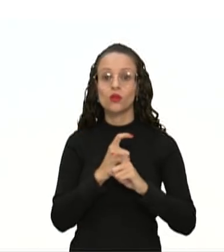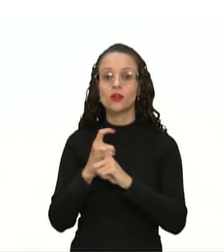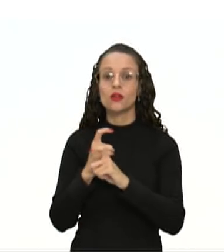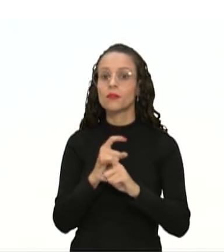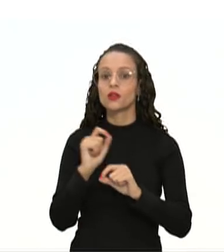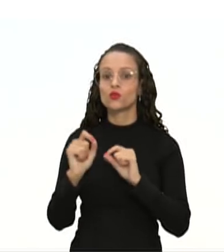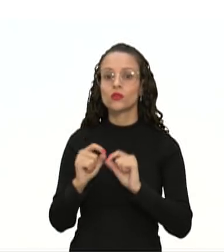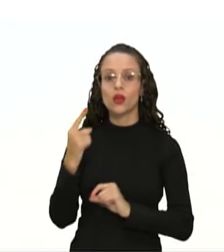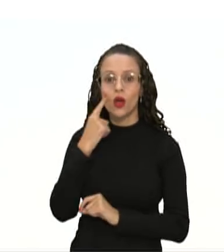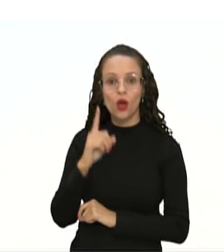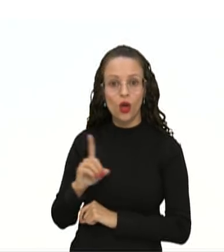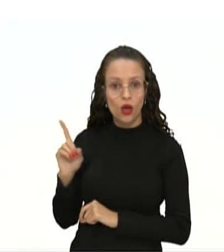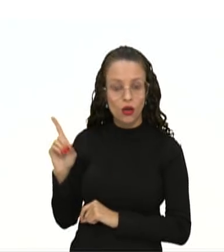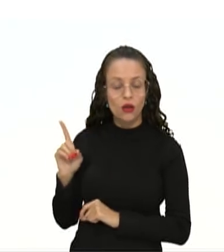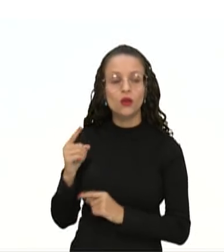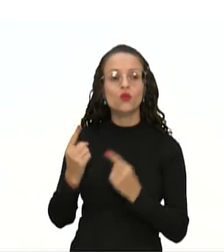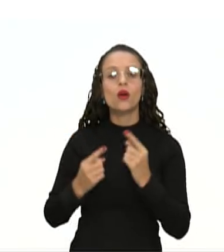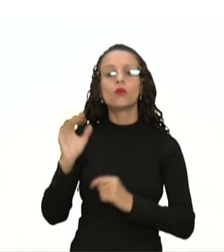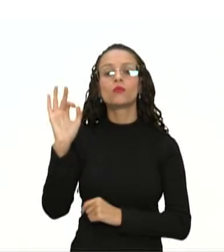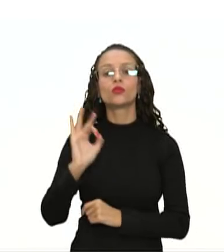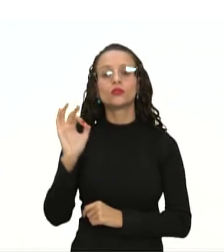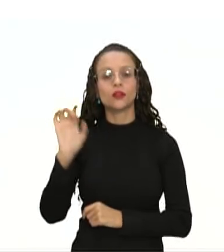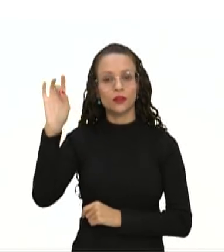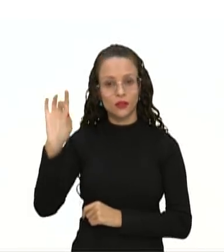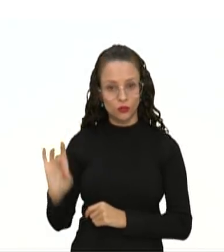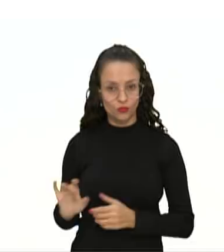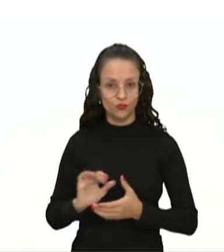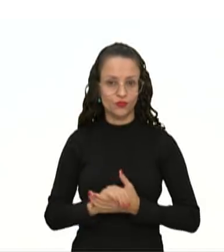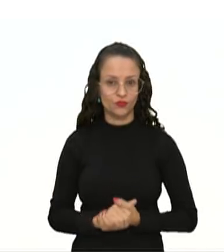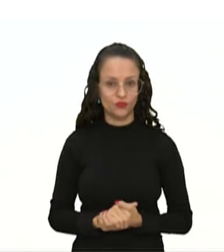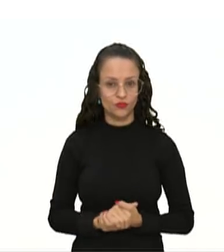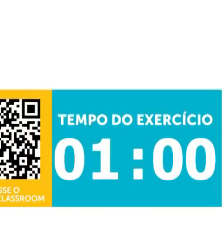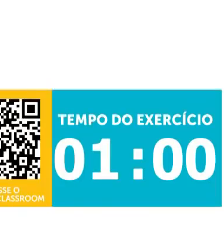Então, ele te deu ali os gametas e ele quer saber a porcentagem, então, de cada um.